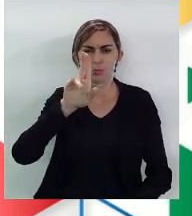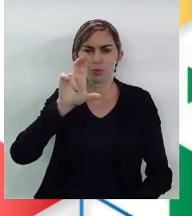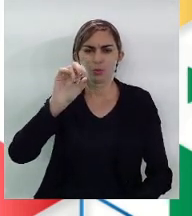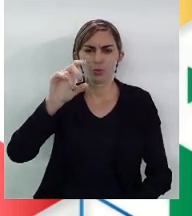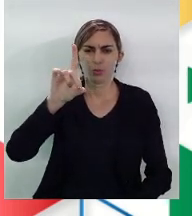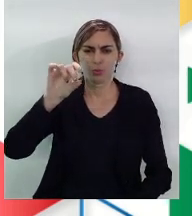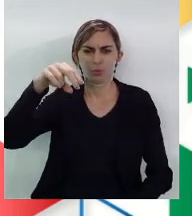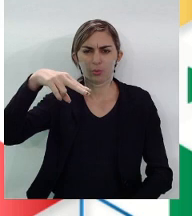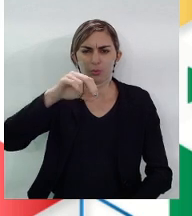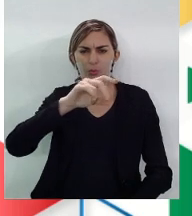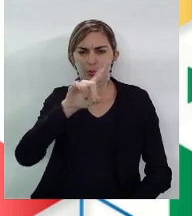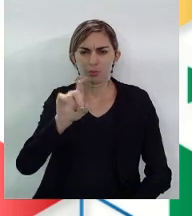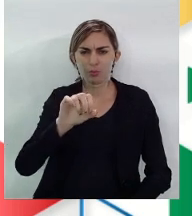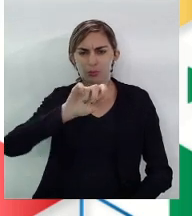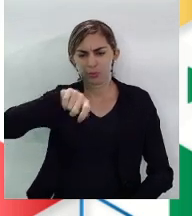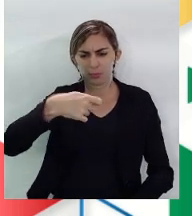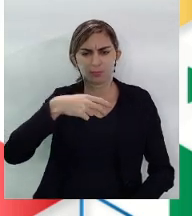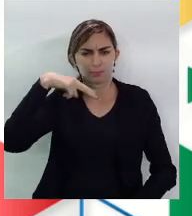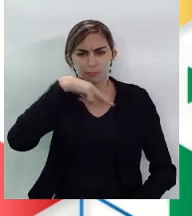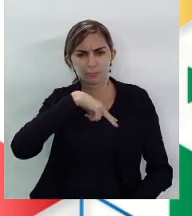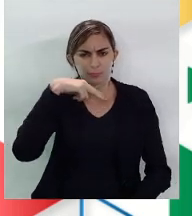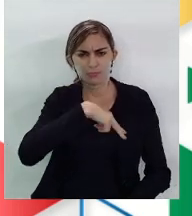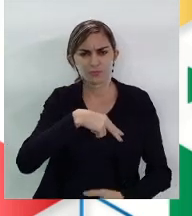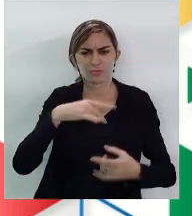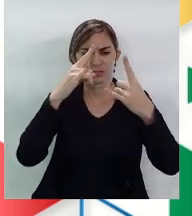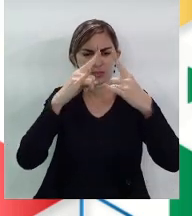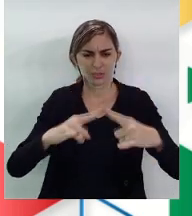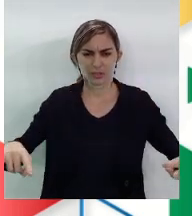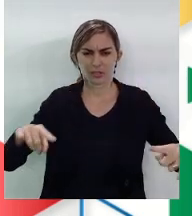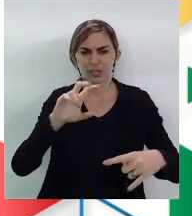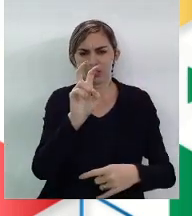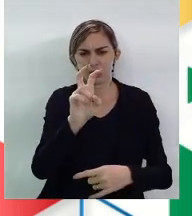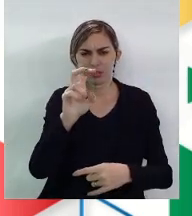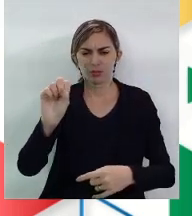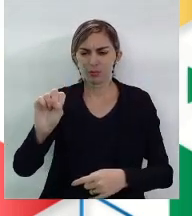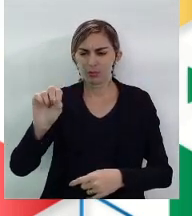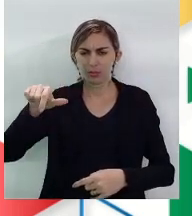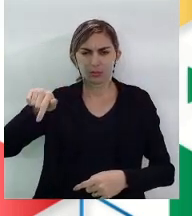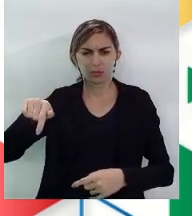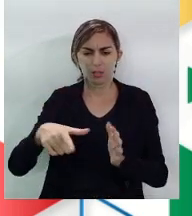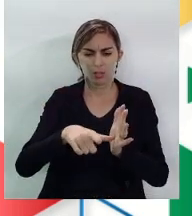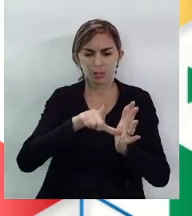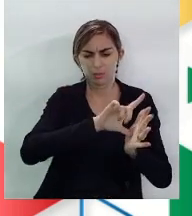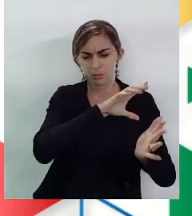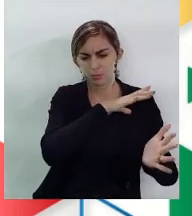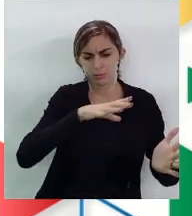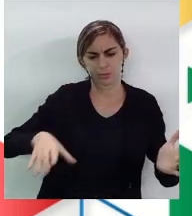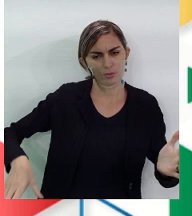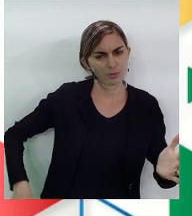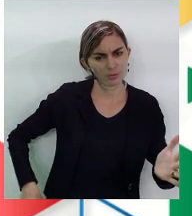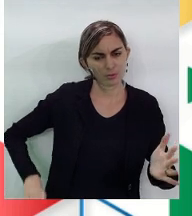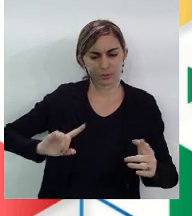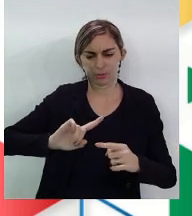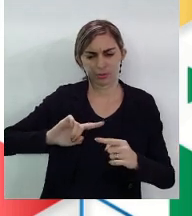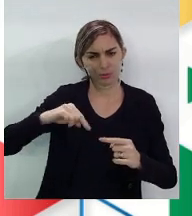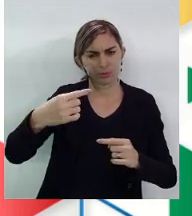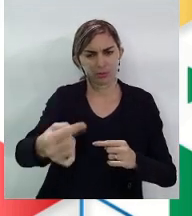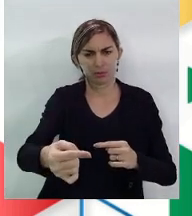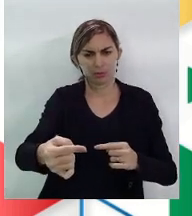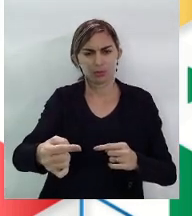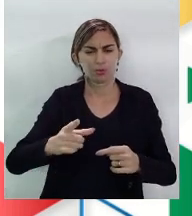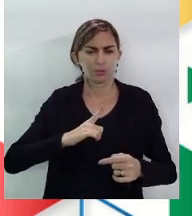II, após o cerco de Jerusalém em 587 a.C. e posteriormente